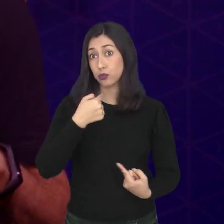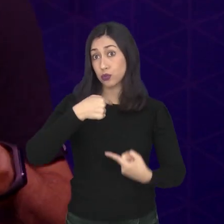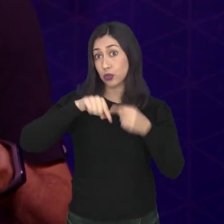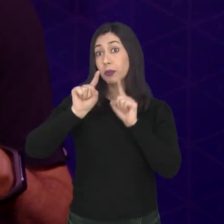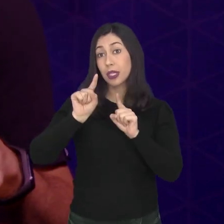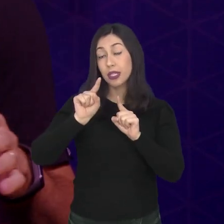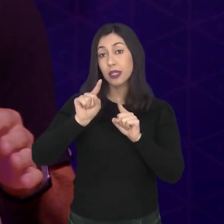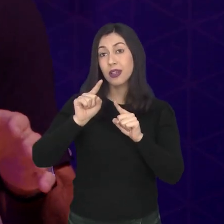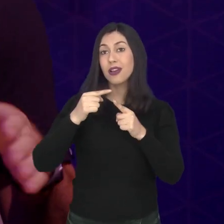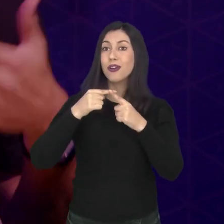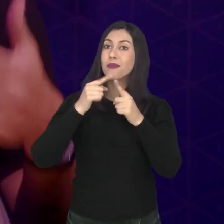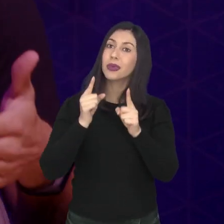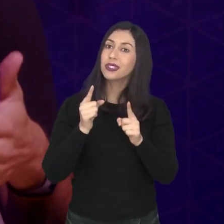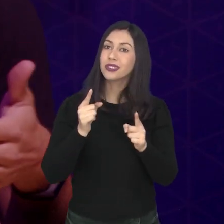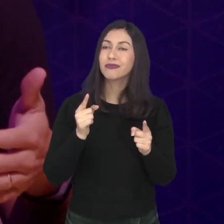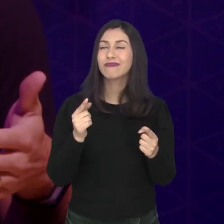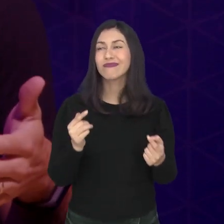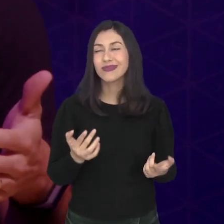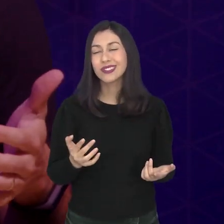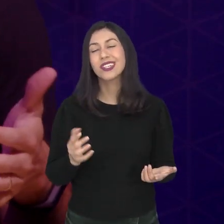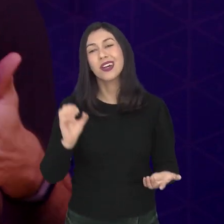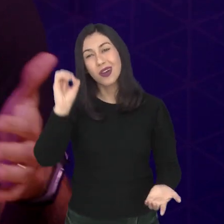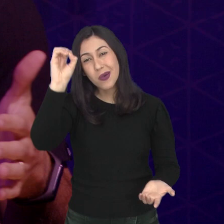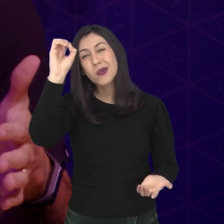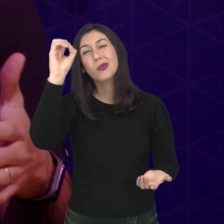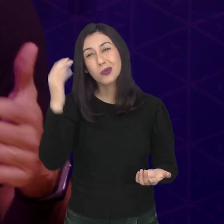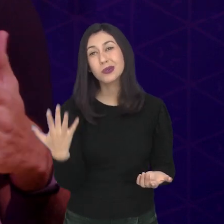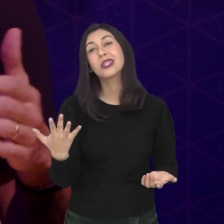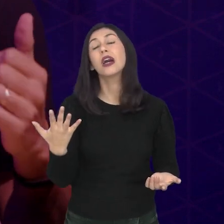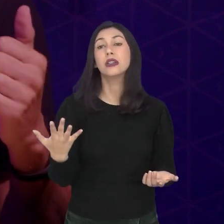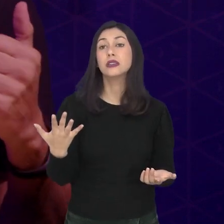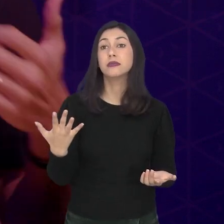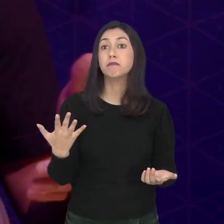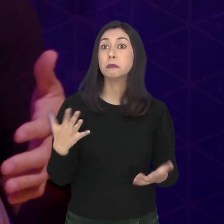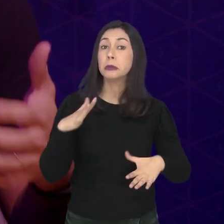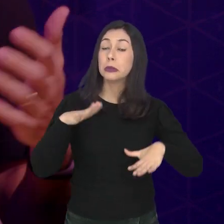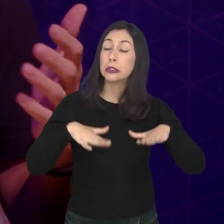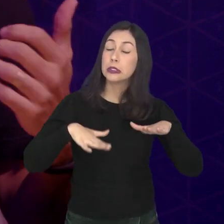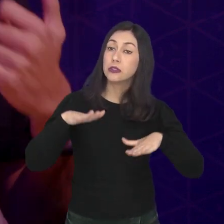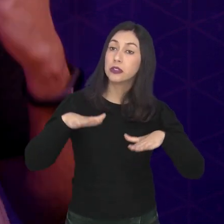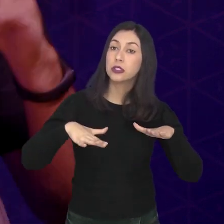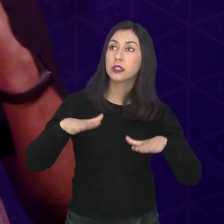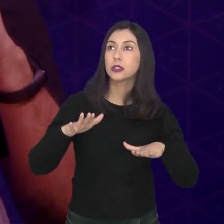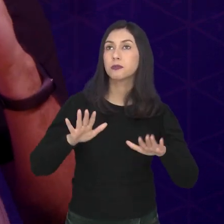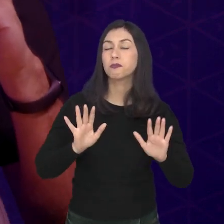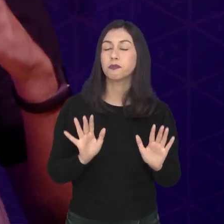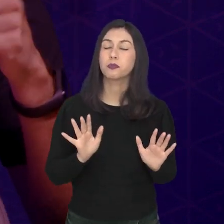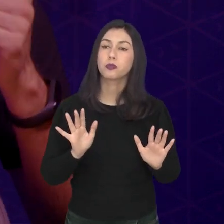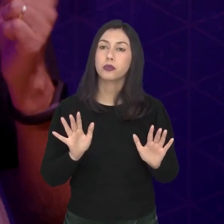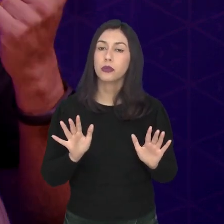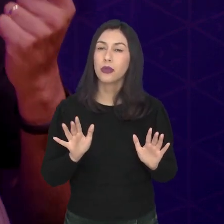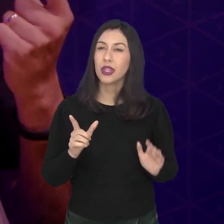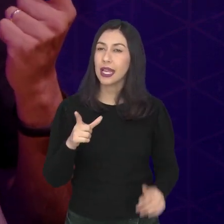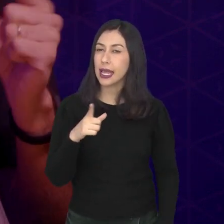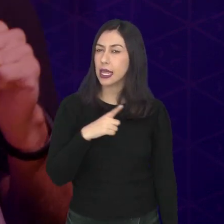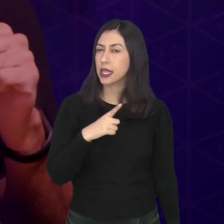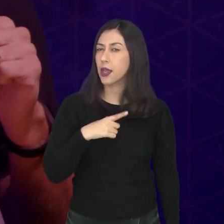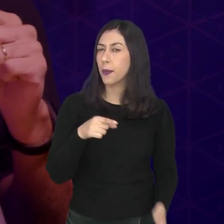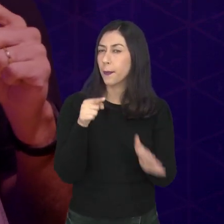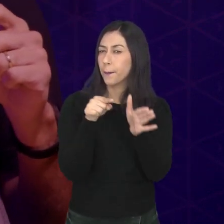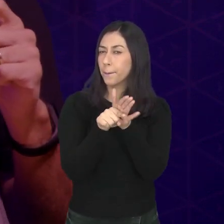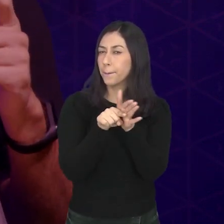superei. Mas é muito comum, né? Muito comum. E geralmente, né? Inclusive, vi que tem